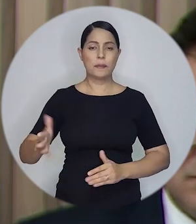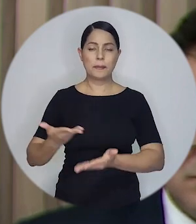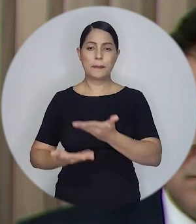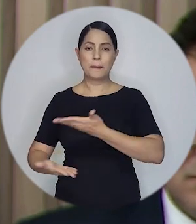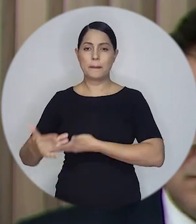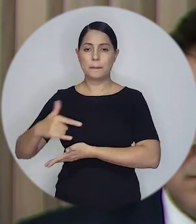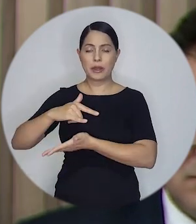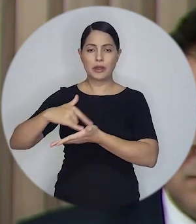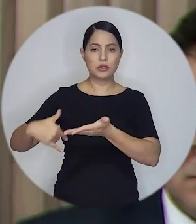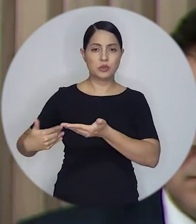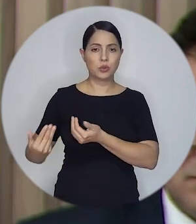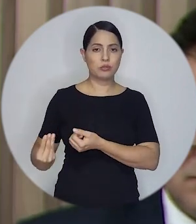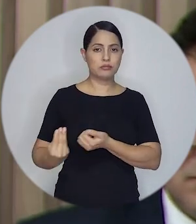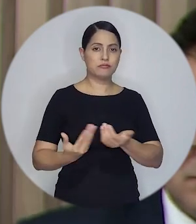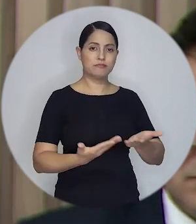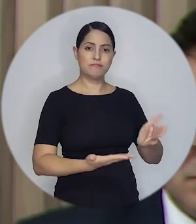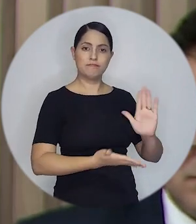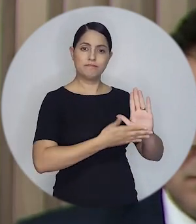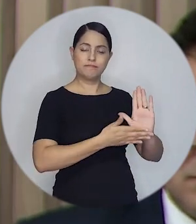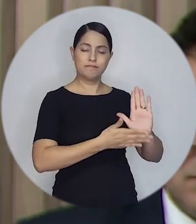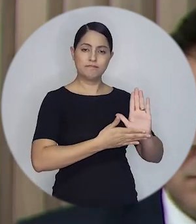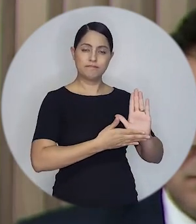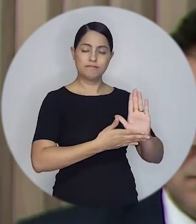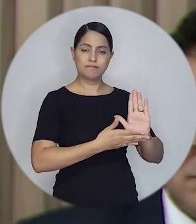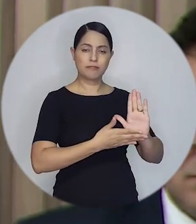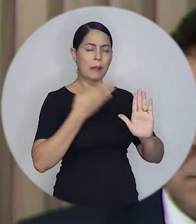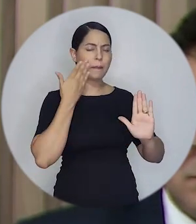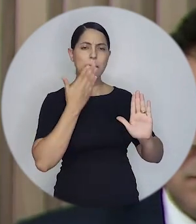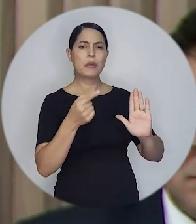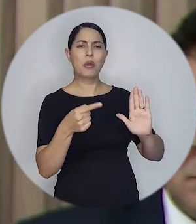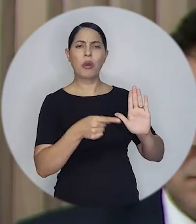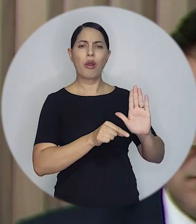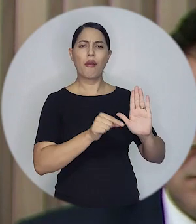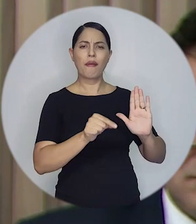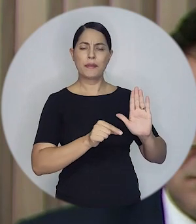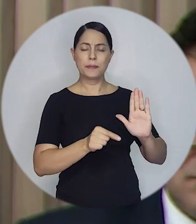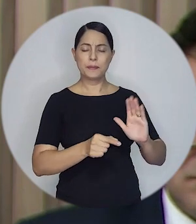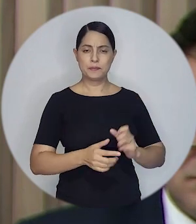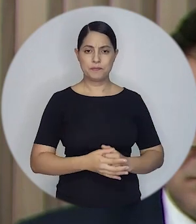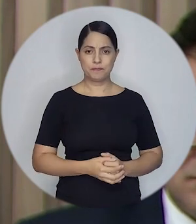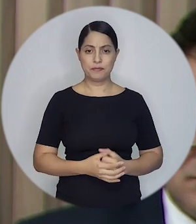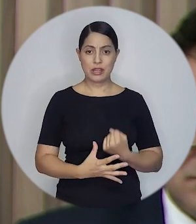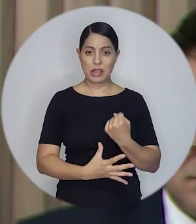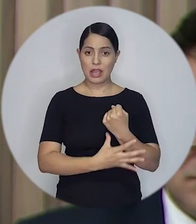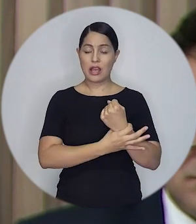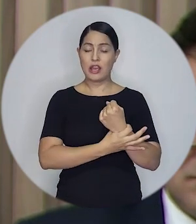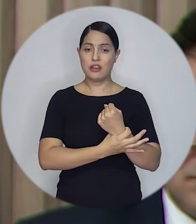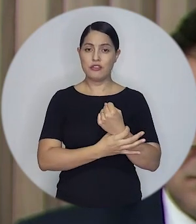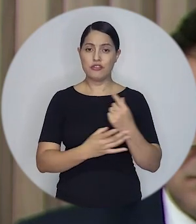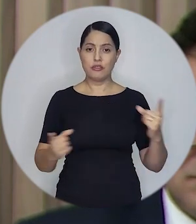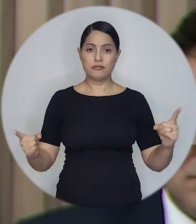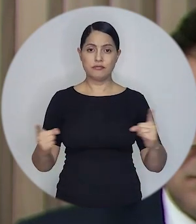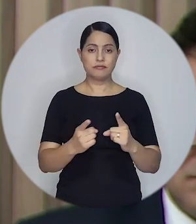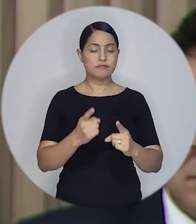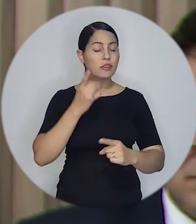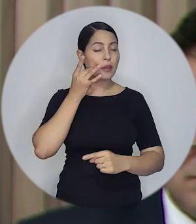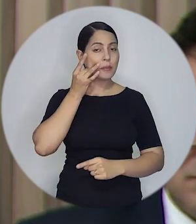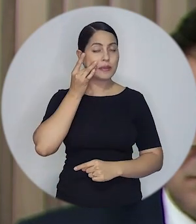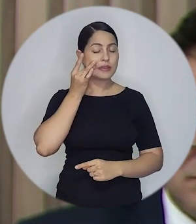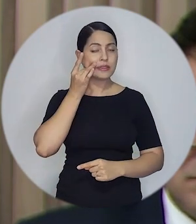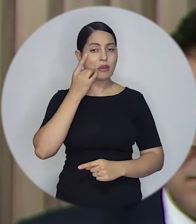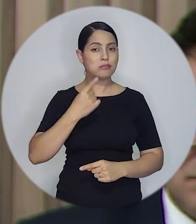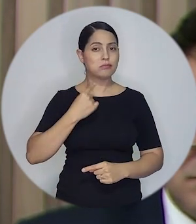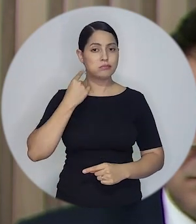país. Entre as pautas apresentadas pela OAB estavam a garantia do atendimento presencial